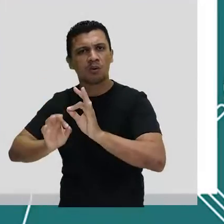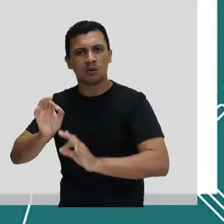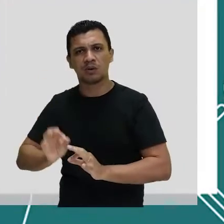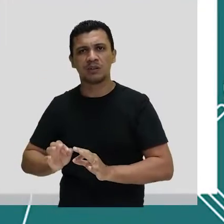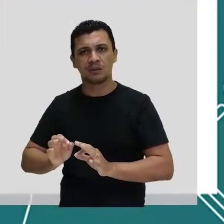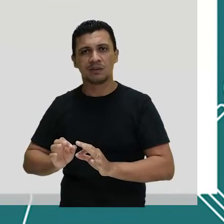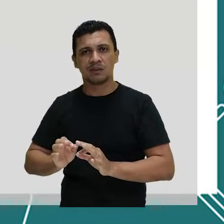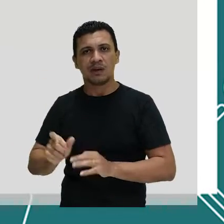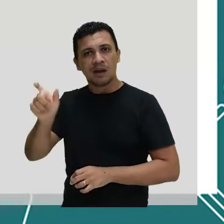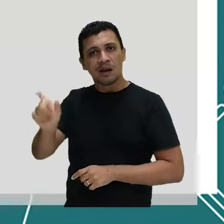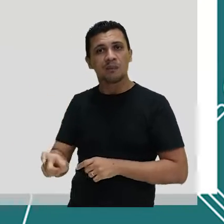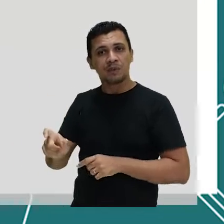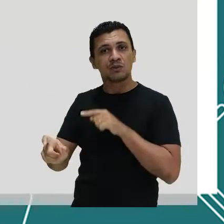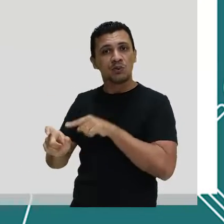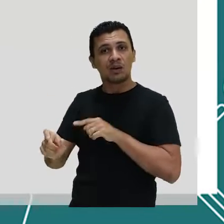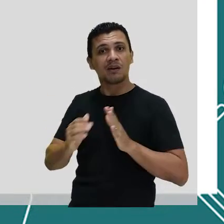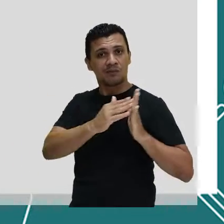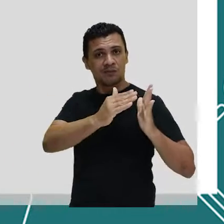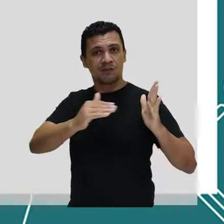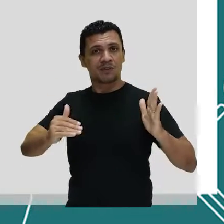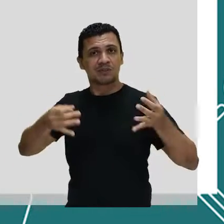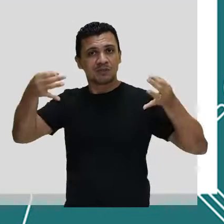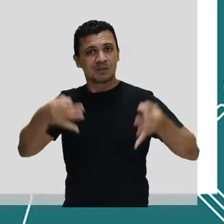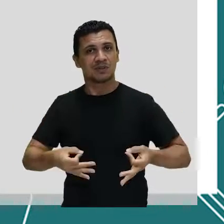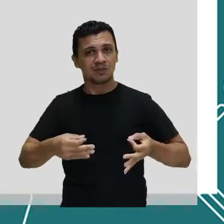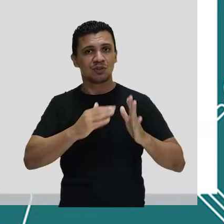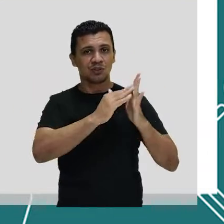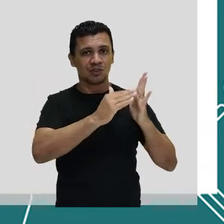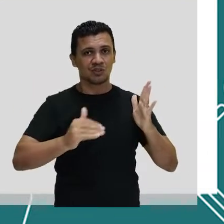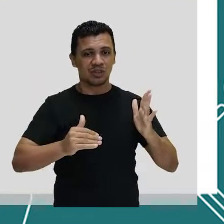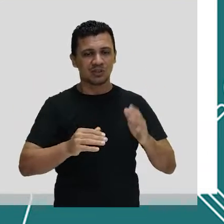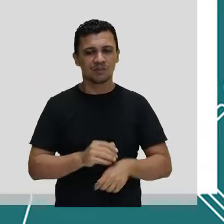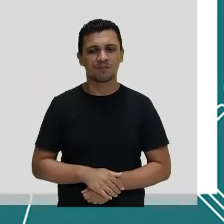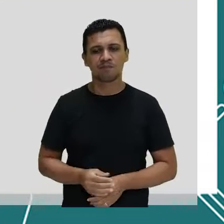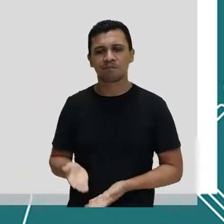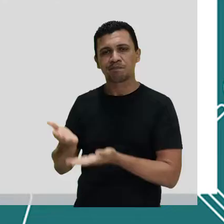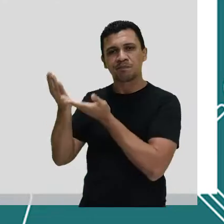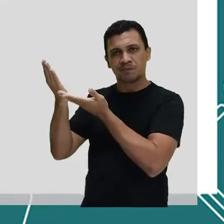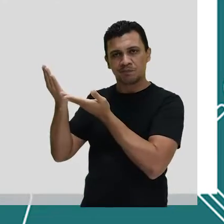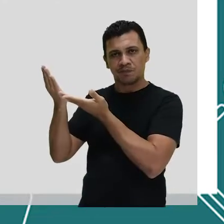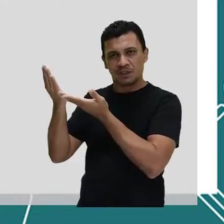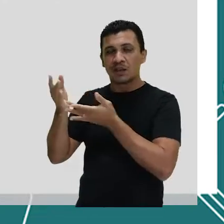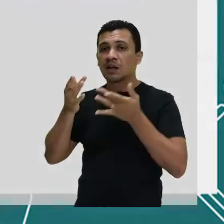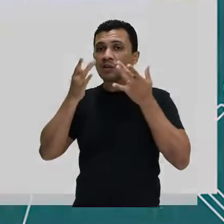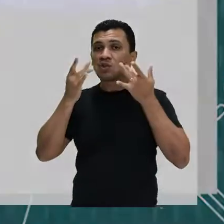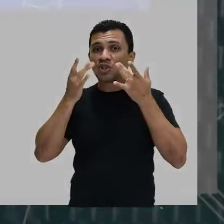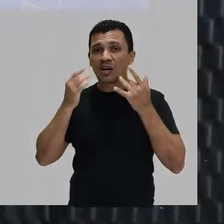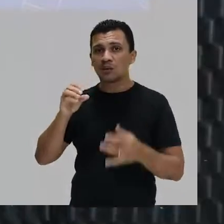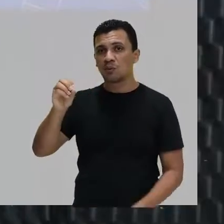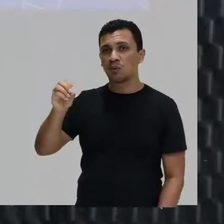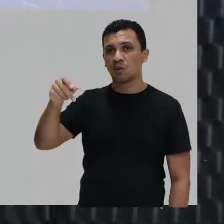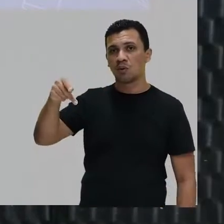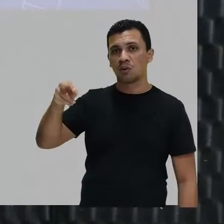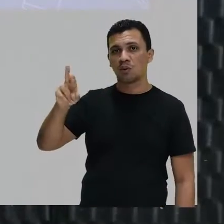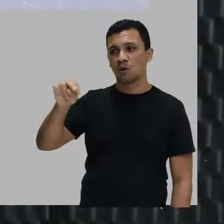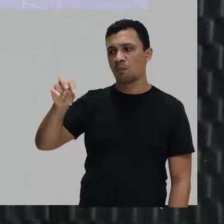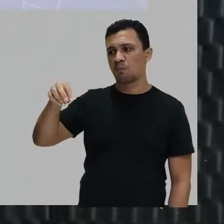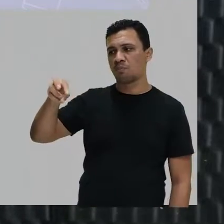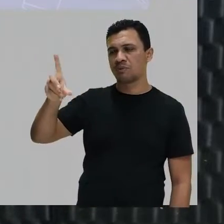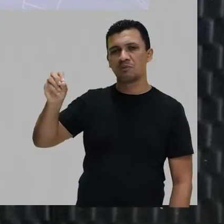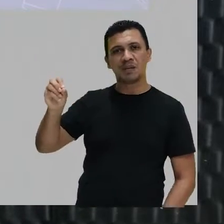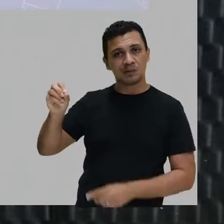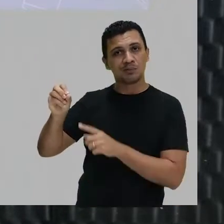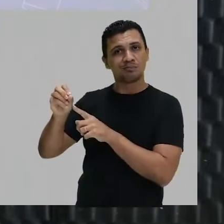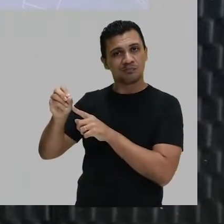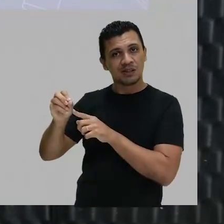vai criar a obra. Por exemplo, teatro do oprimido, que é um dos assuntos que a gente está trabalhando aqui ao longo do ano na